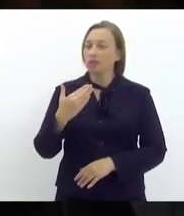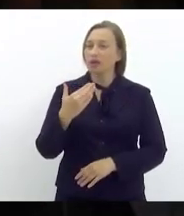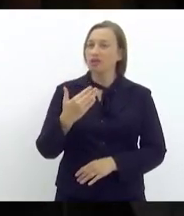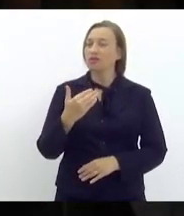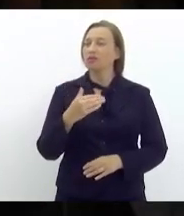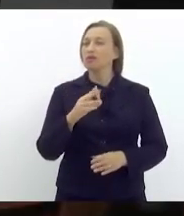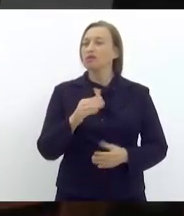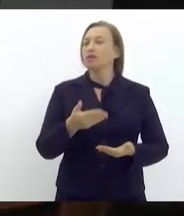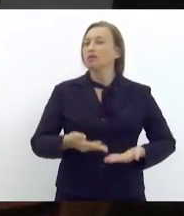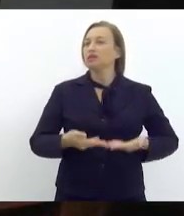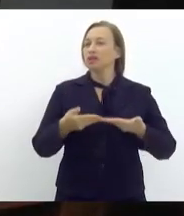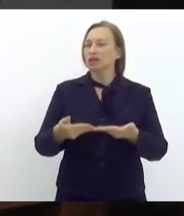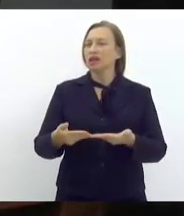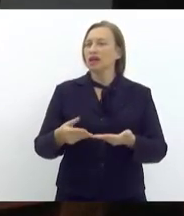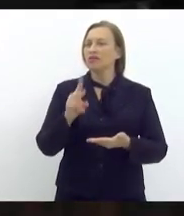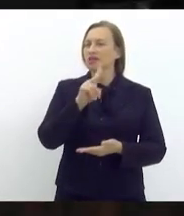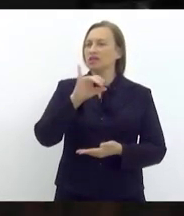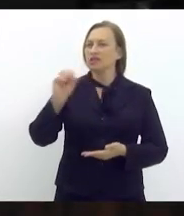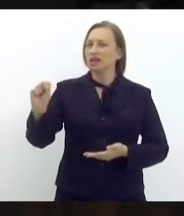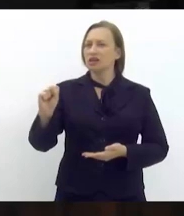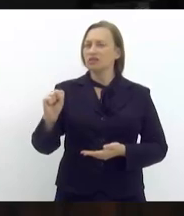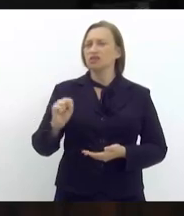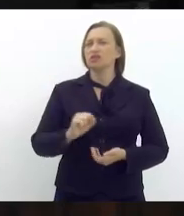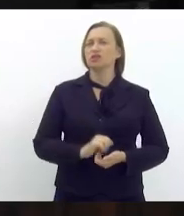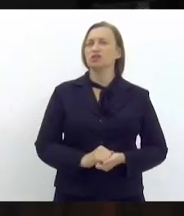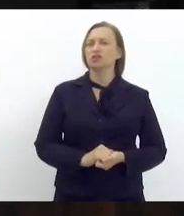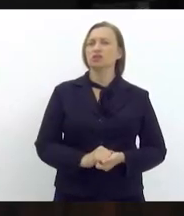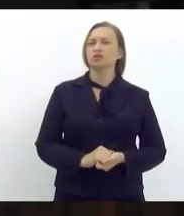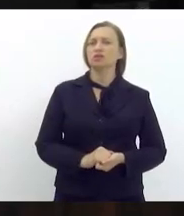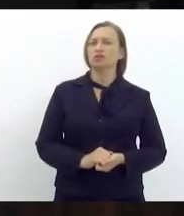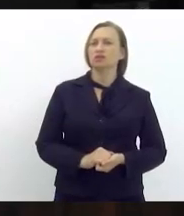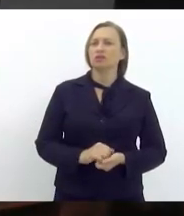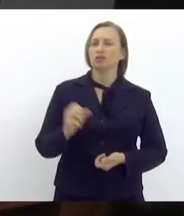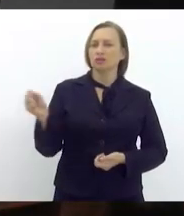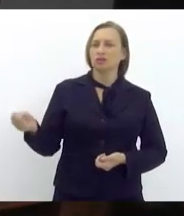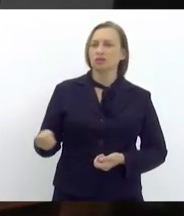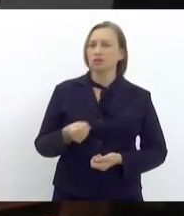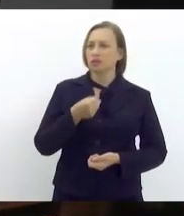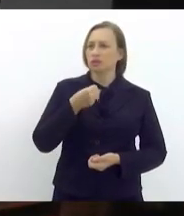Vinícius obrigado deputado Luiz Paulo deputado Vinícius Cozolino por favor